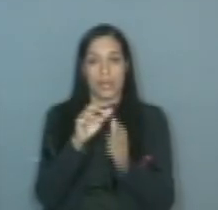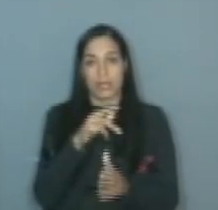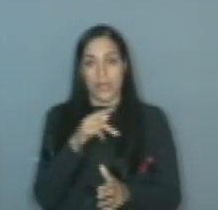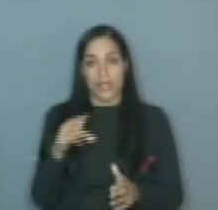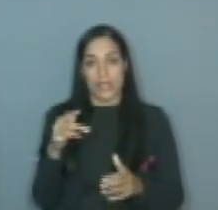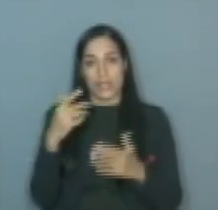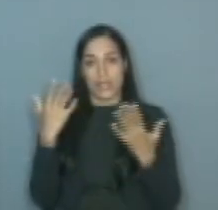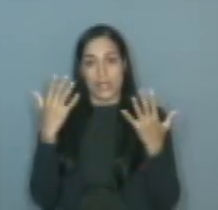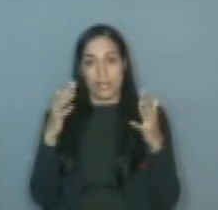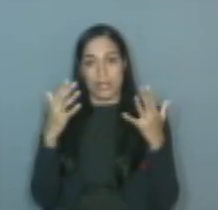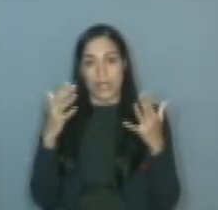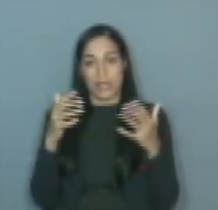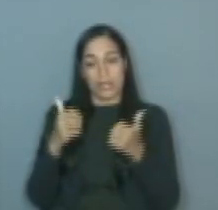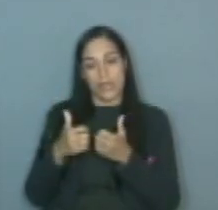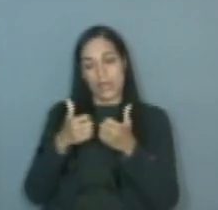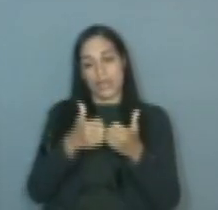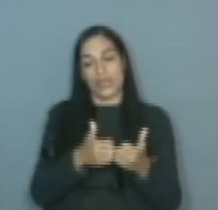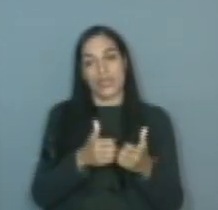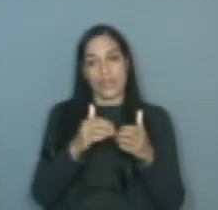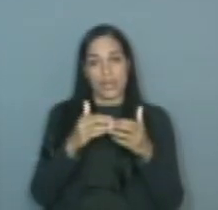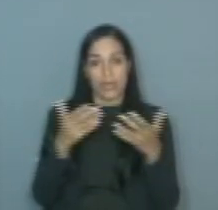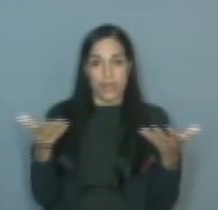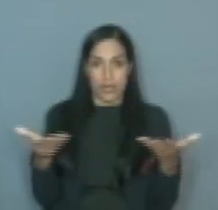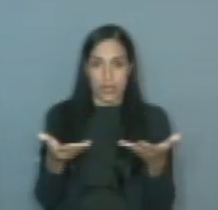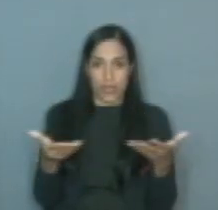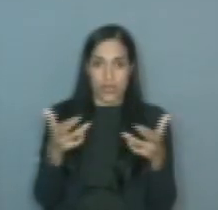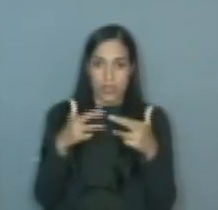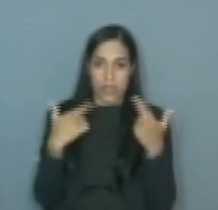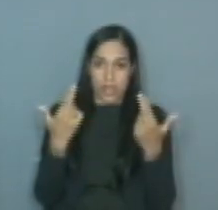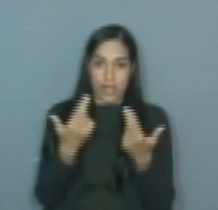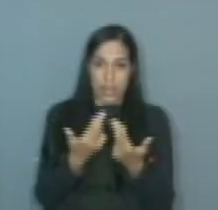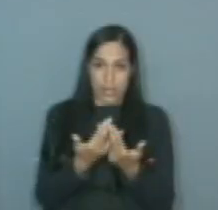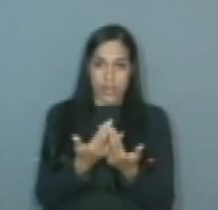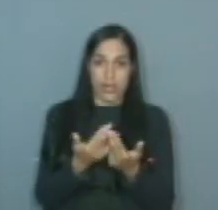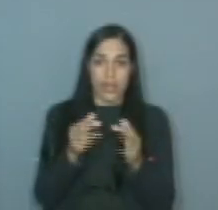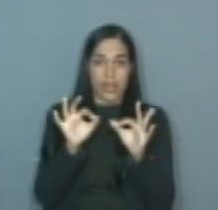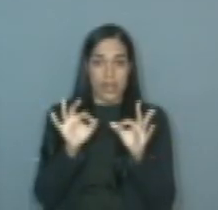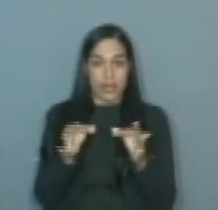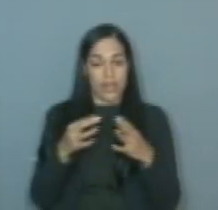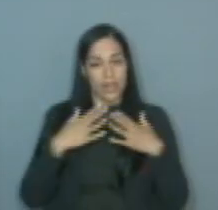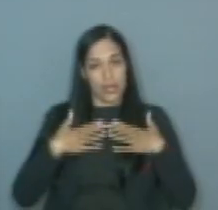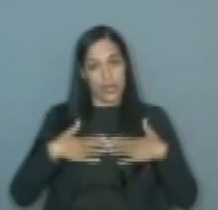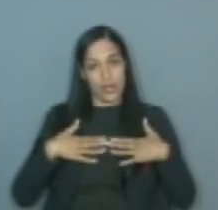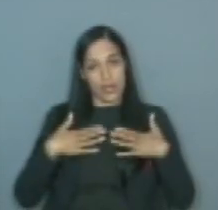uma vez parabenizo a senhora pela condução da plenária de hoje, pela assertividade,